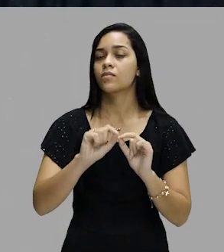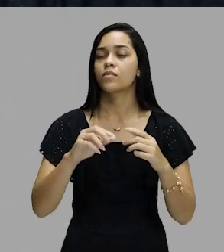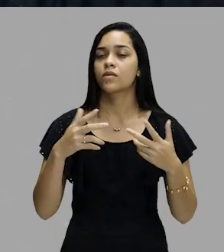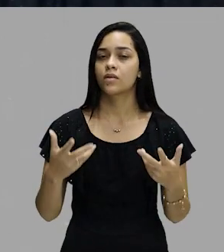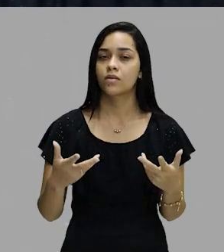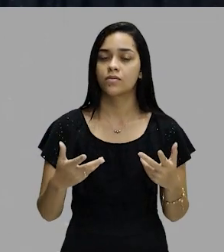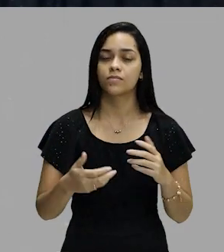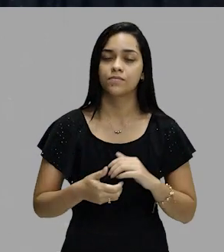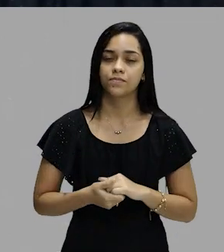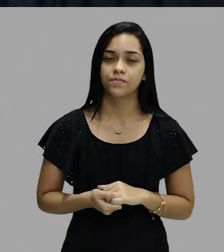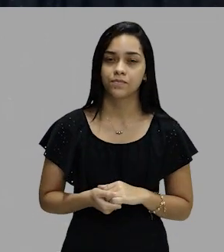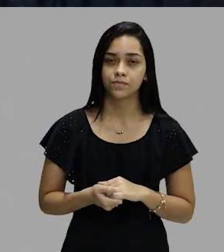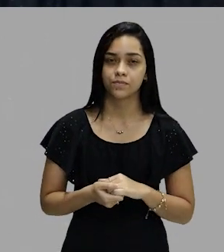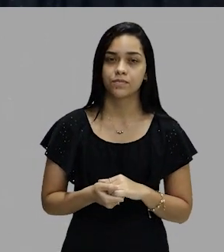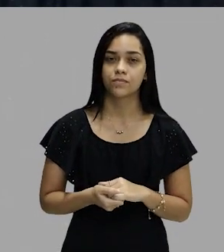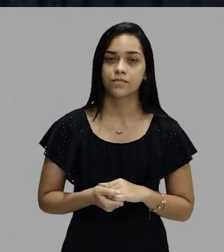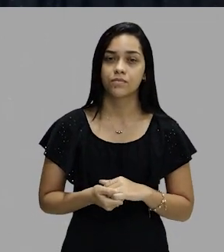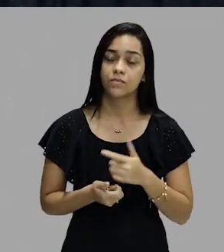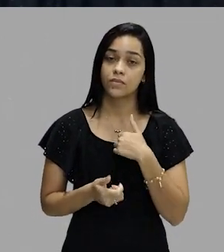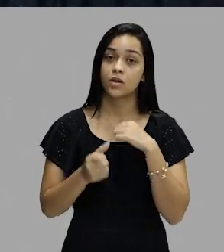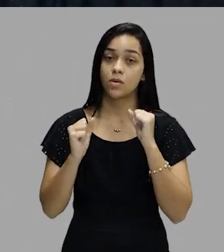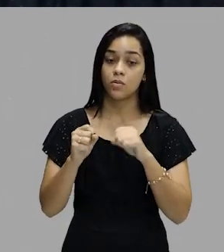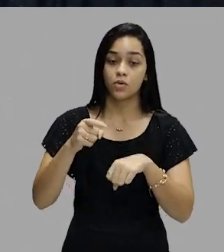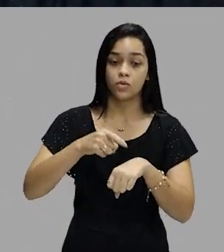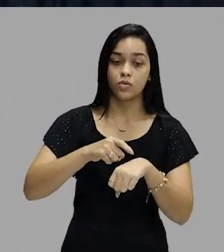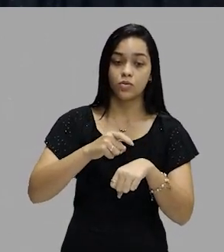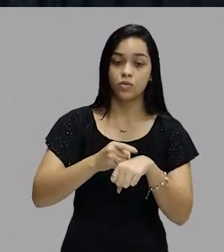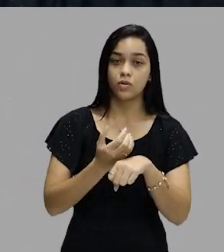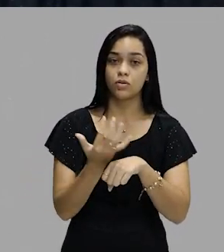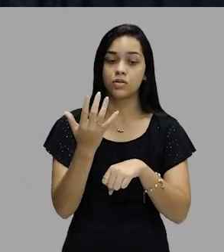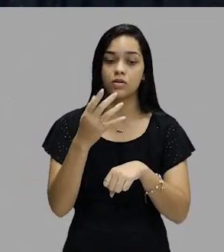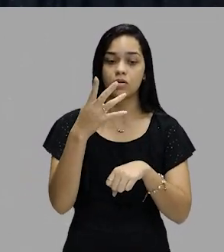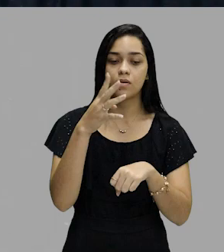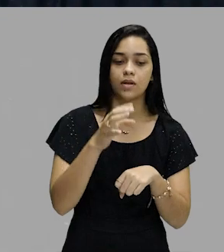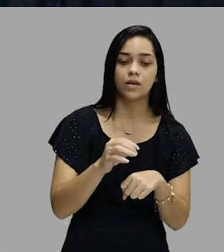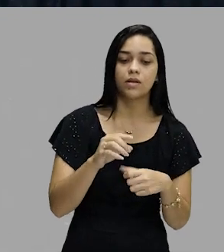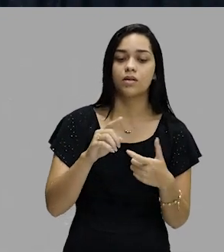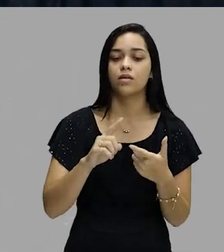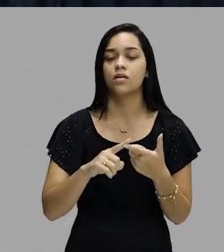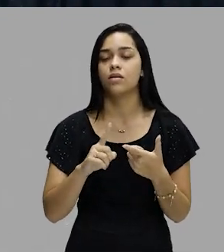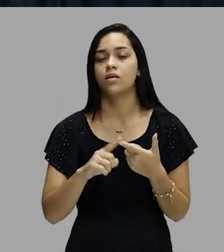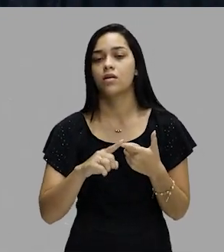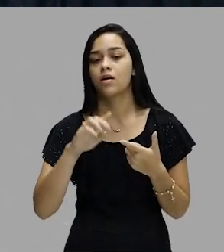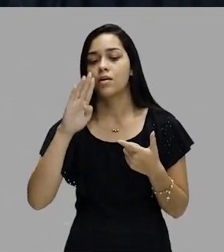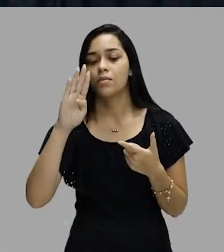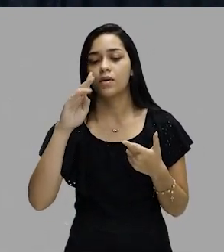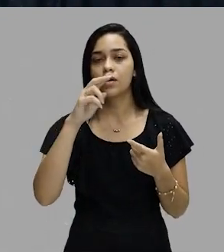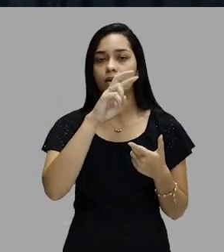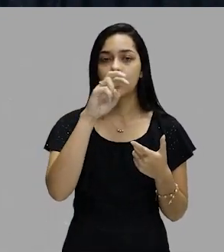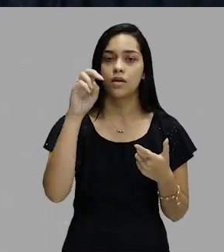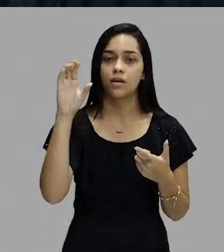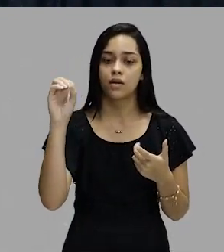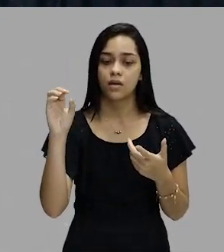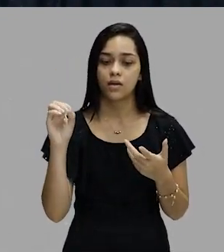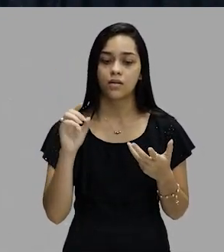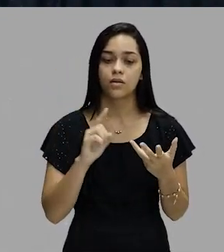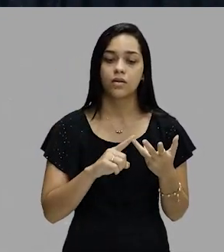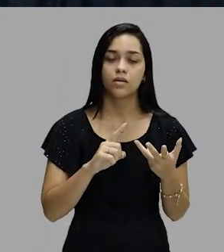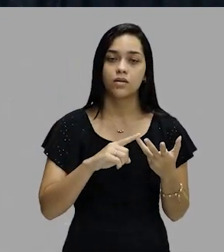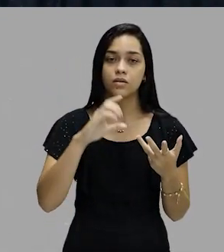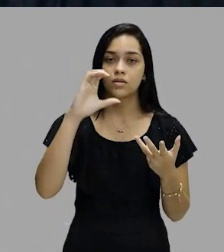e o ponto de ebulição, né, da substância A, 40, da substância B a 500 e da substância